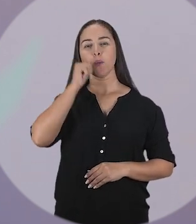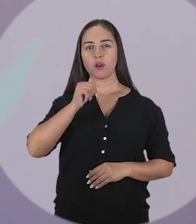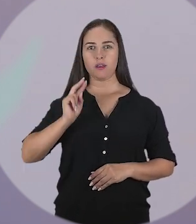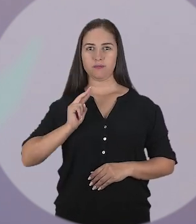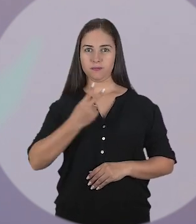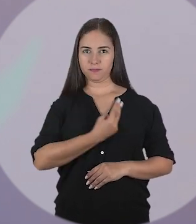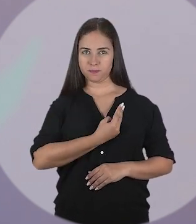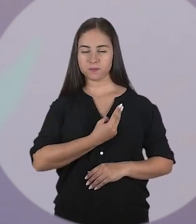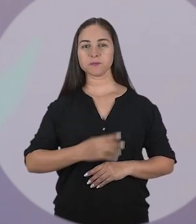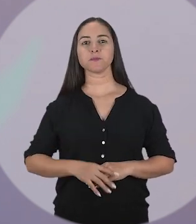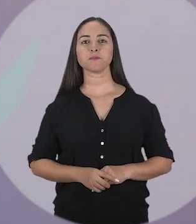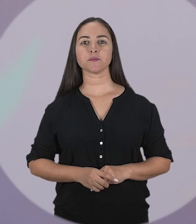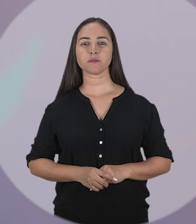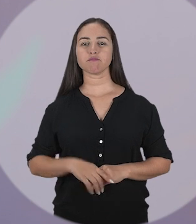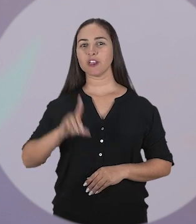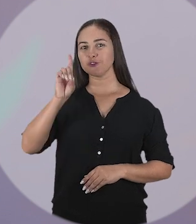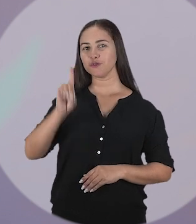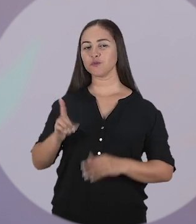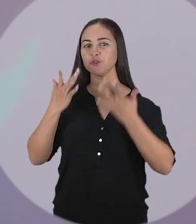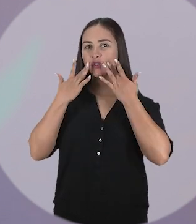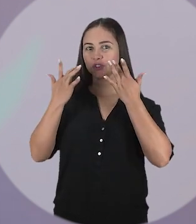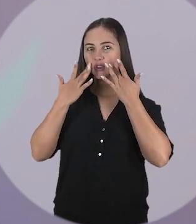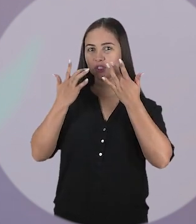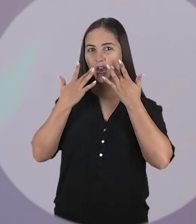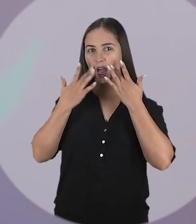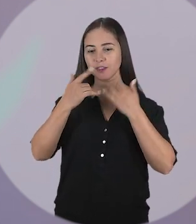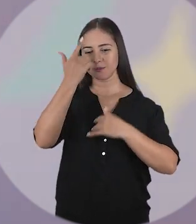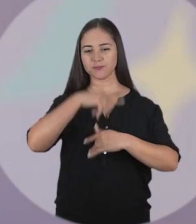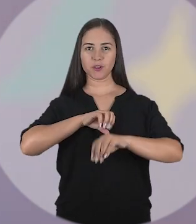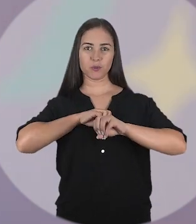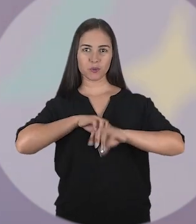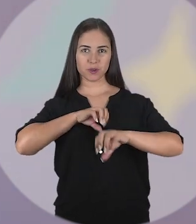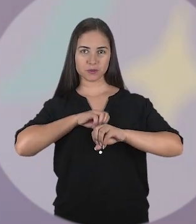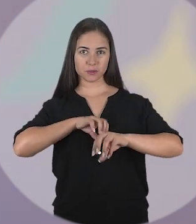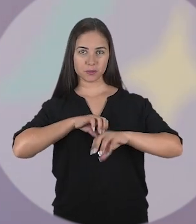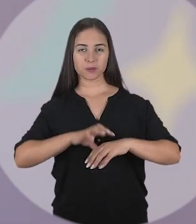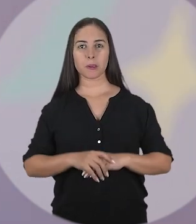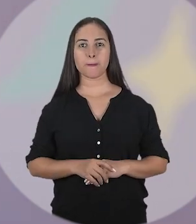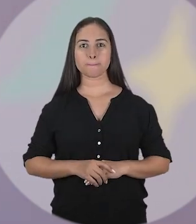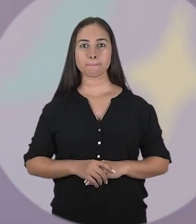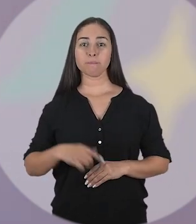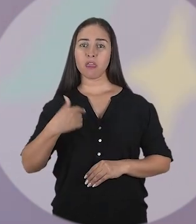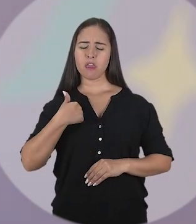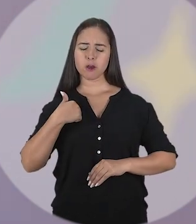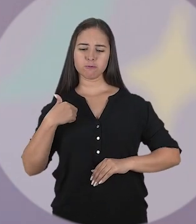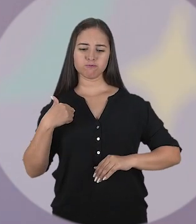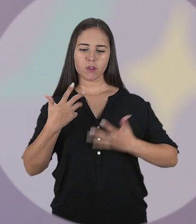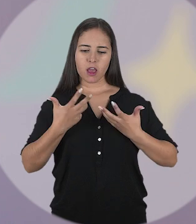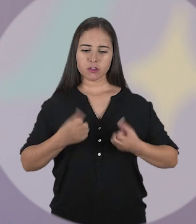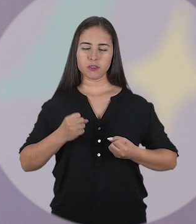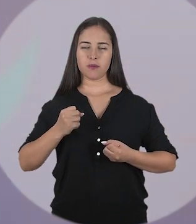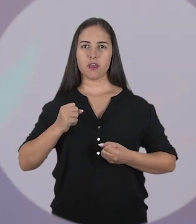travesti, sou diretora de teatro, educadora. Assim, eu assumi minha transexualidade aos